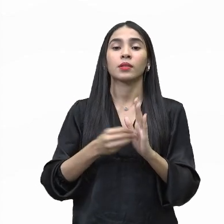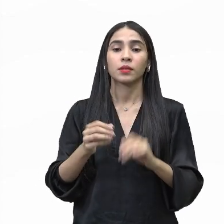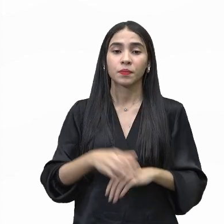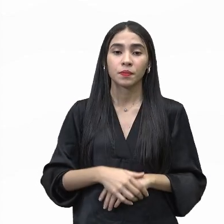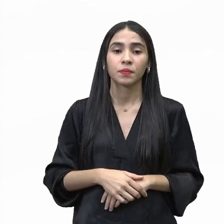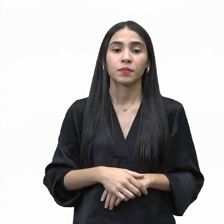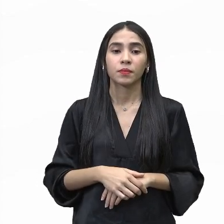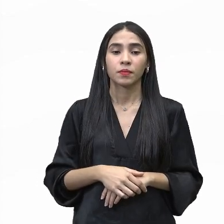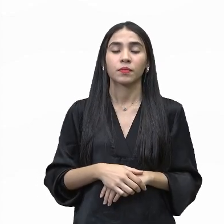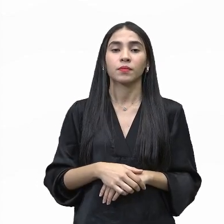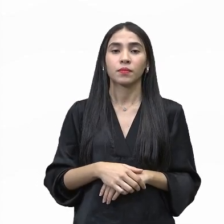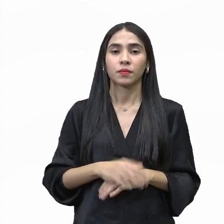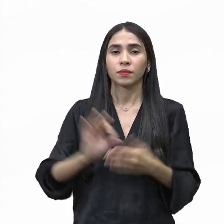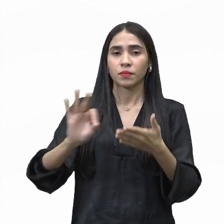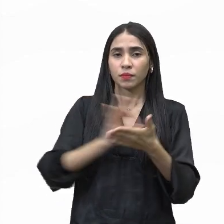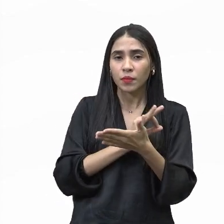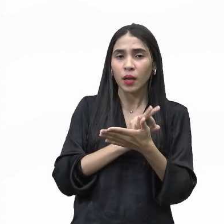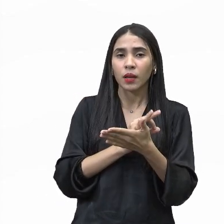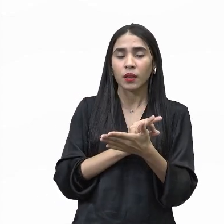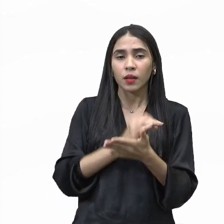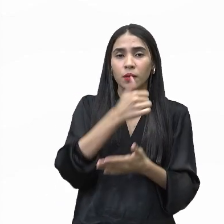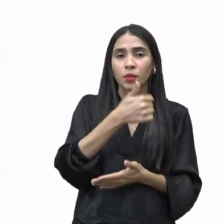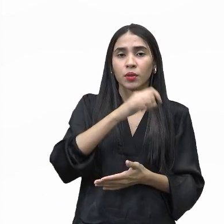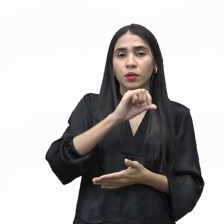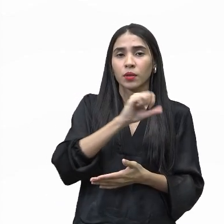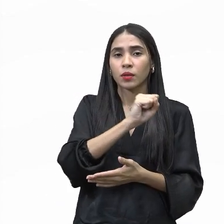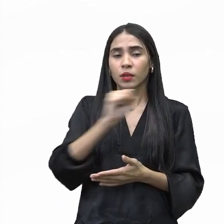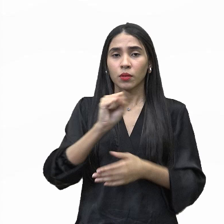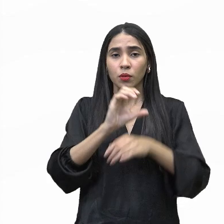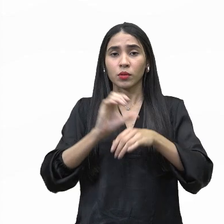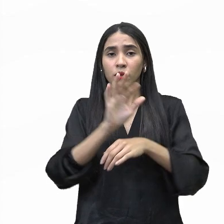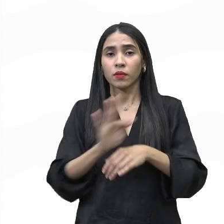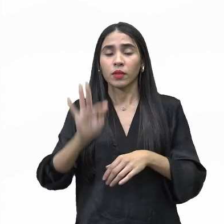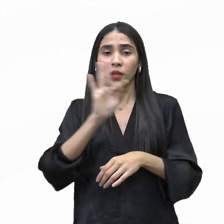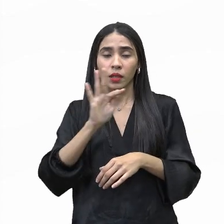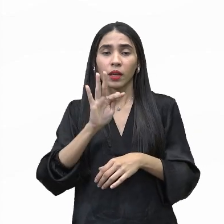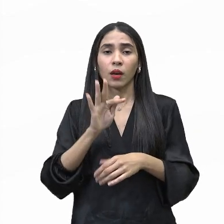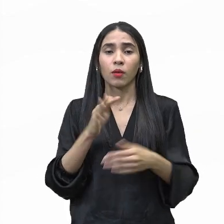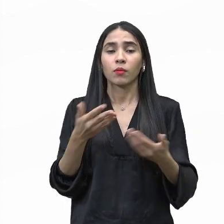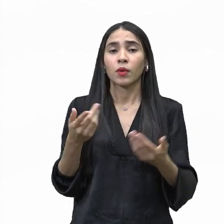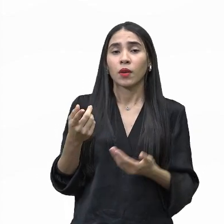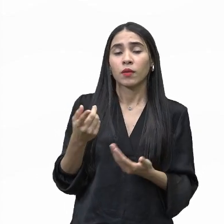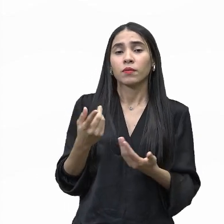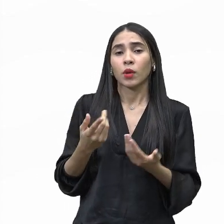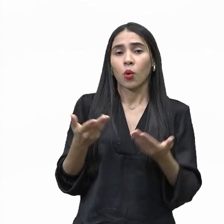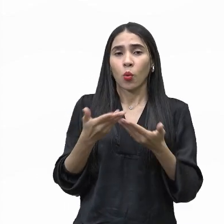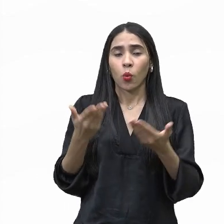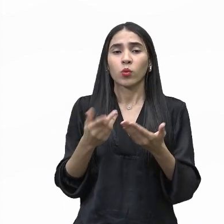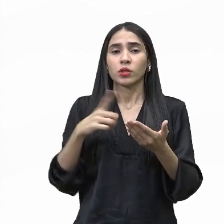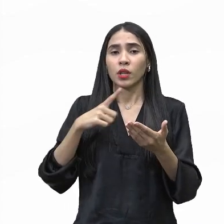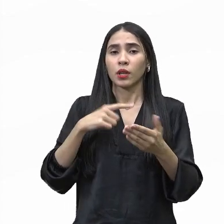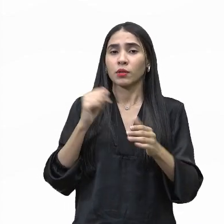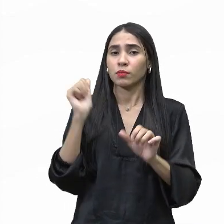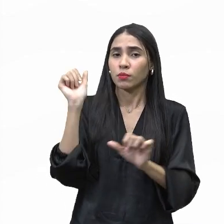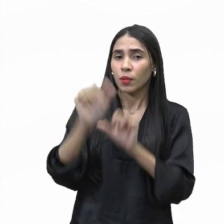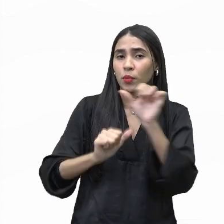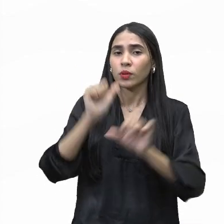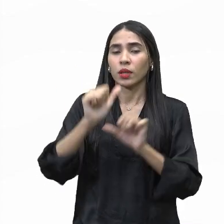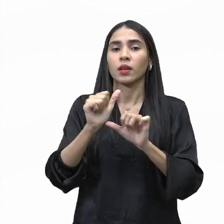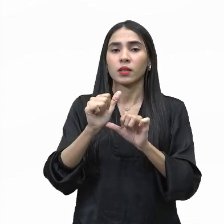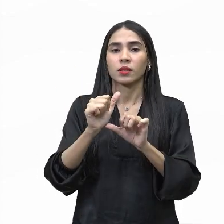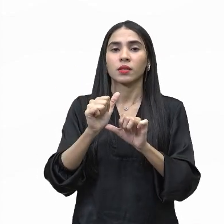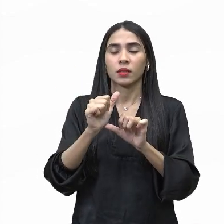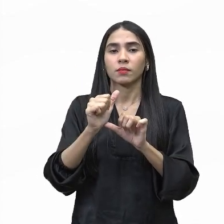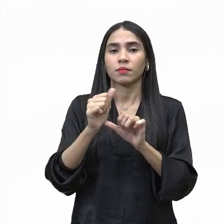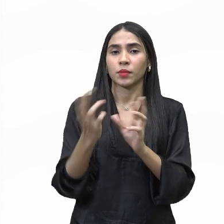décadas, desde a promulgação da Constituição de 88, parece vivenciar um processo de retomada do